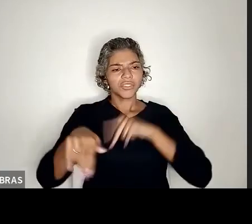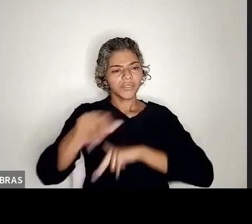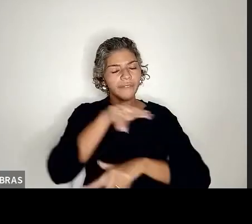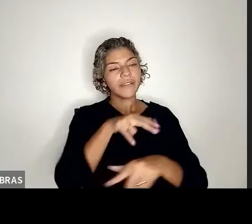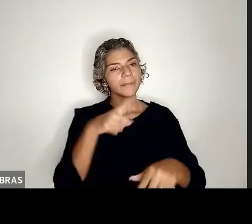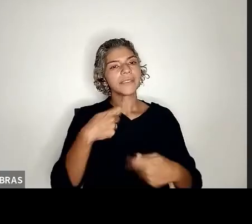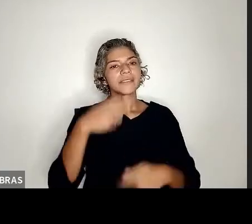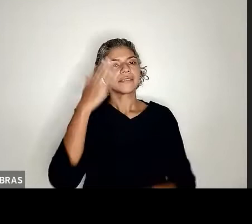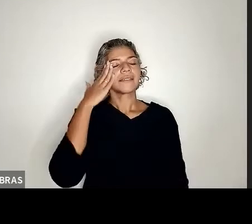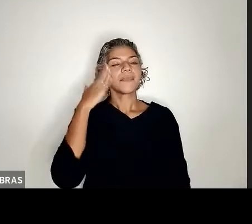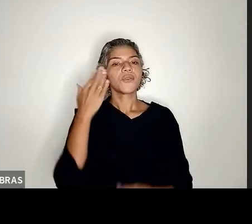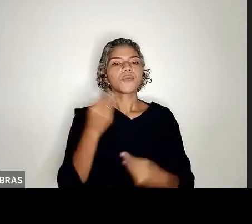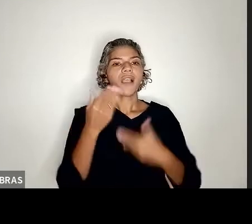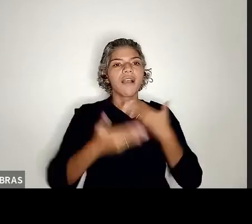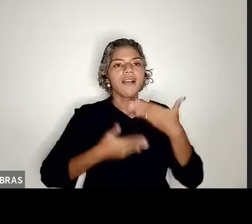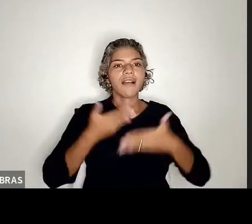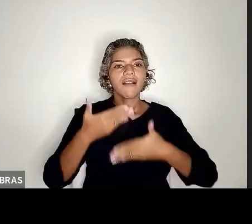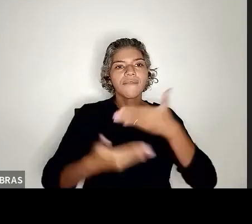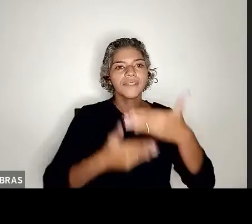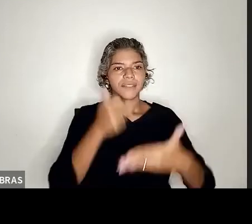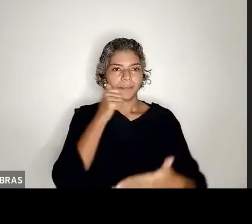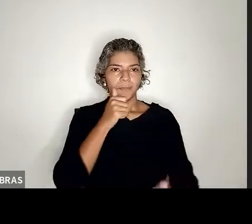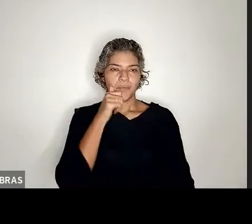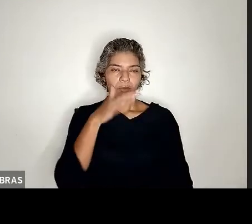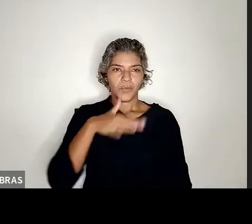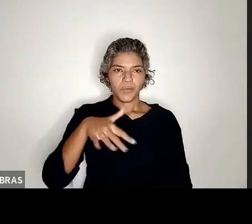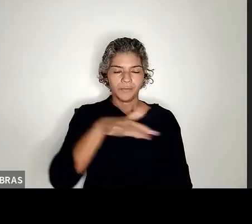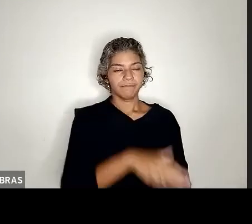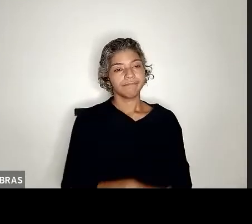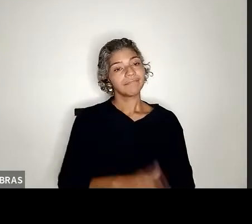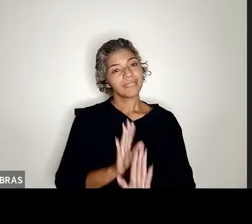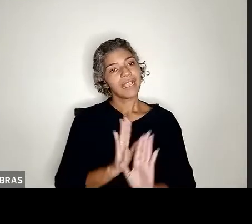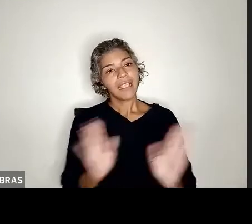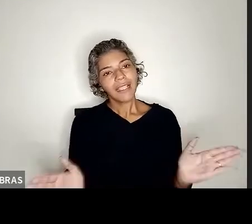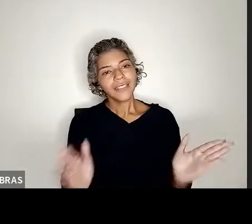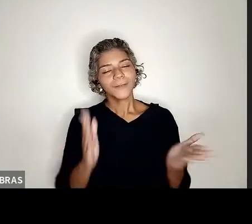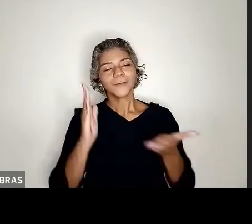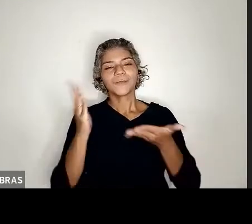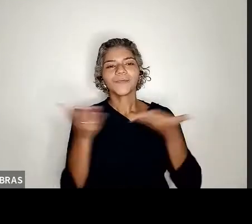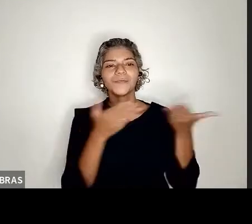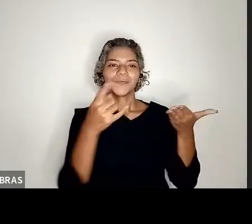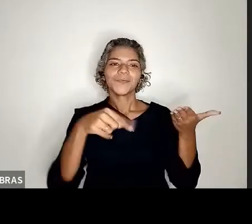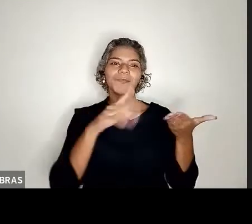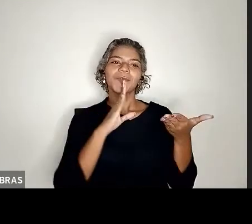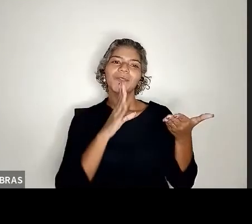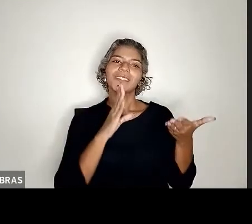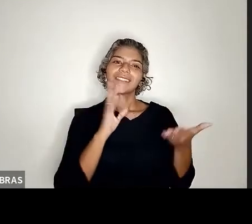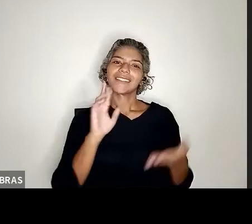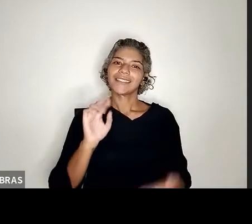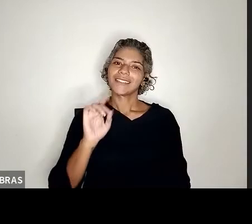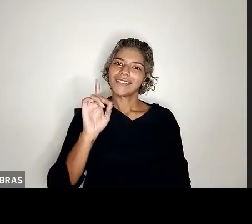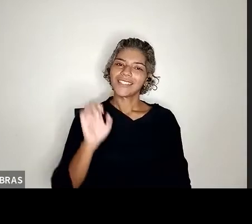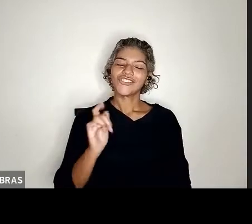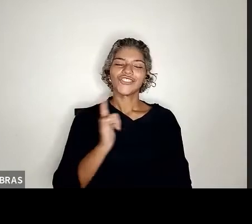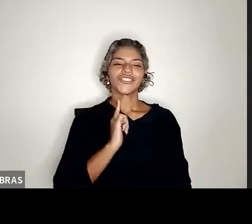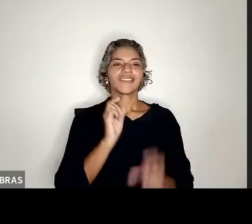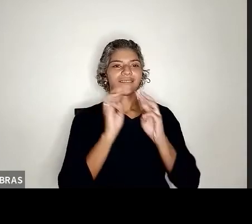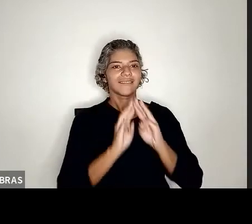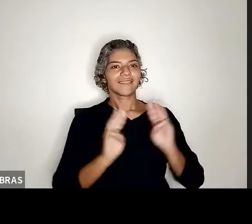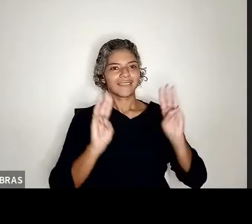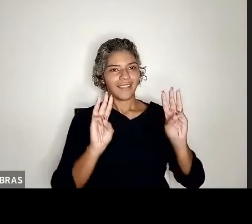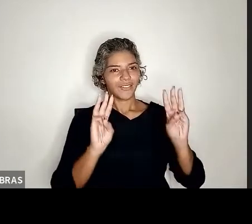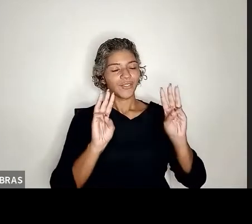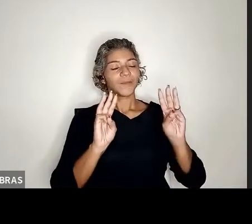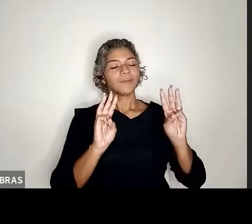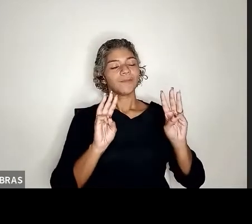dessas mulheres em suas múltiplas vozes. É isso, convido vocês a conhecer a nossa rede, a gente tem nosso site, temos as